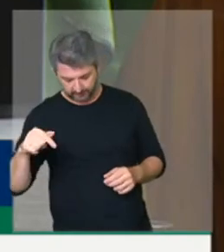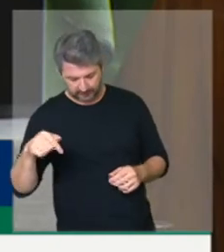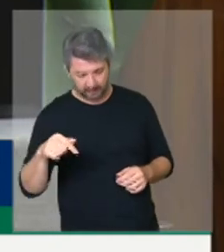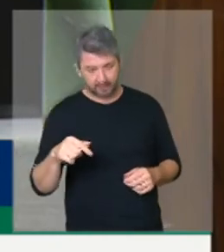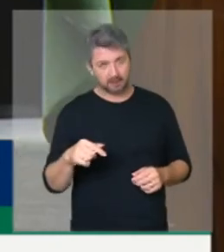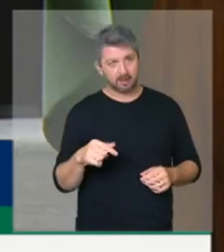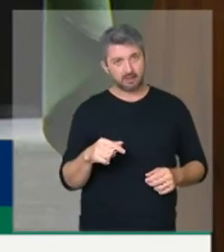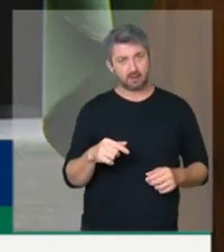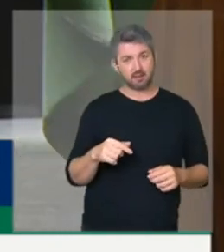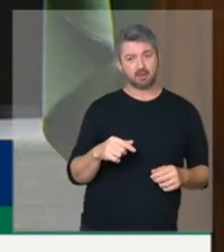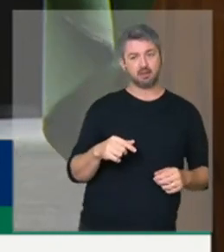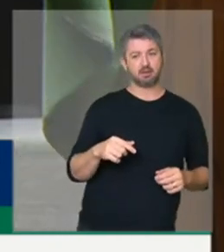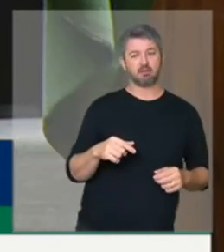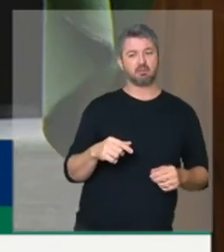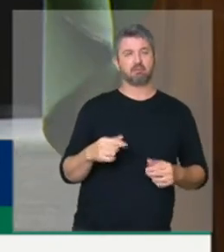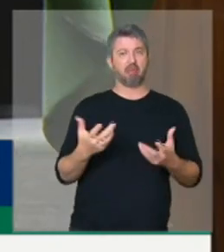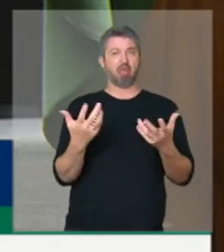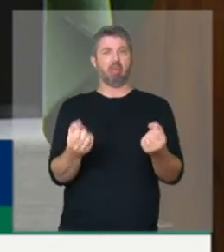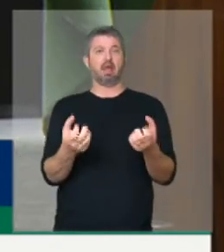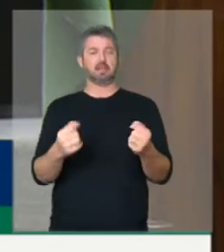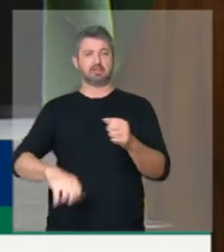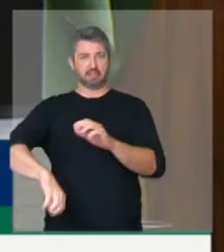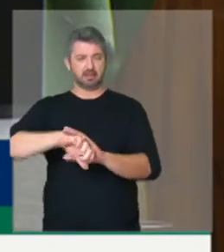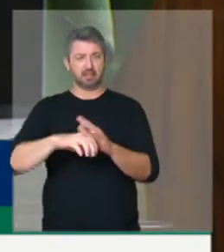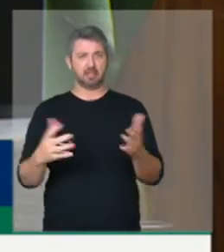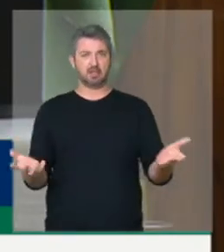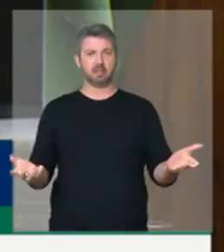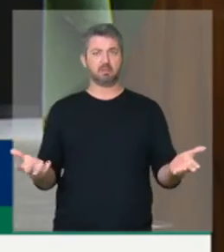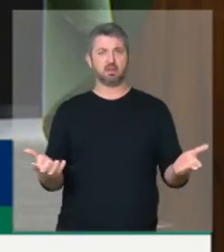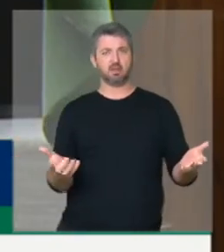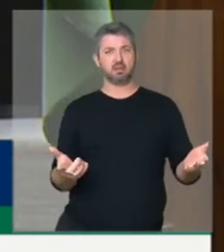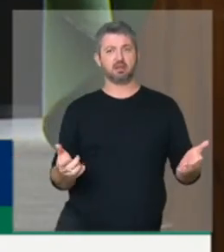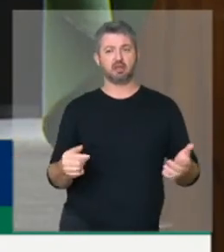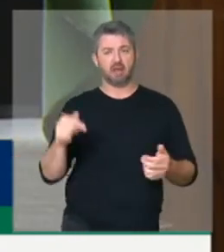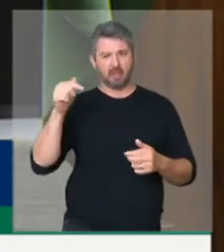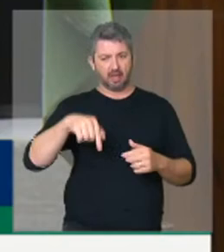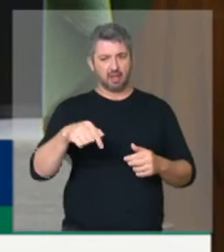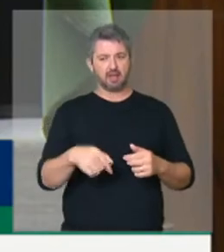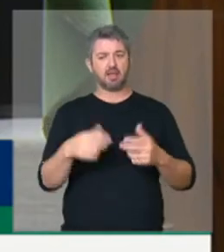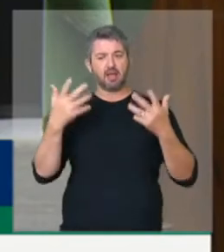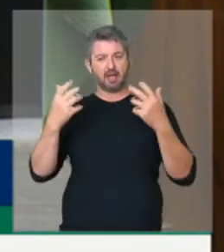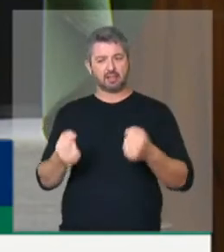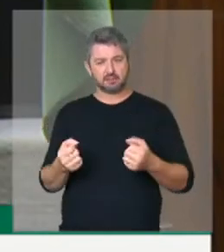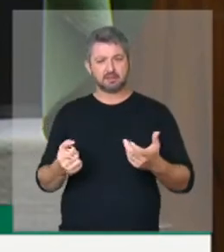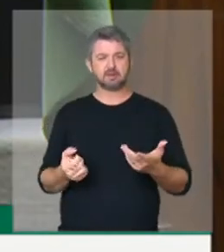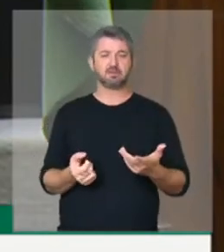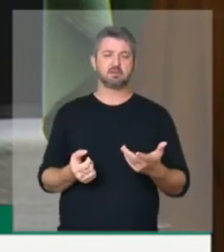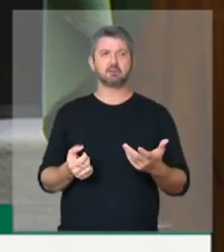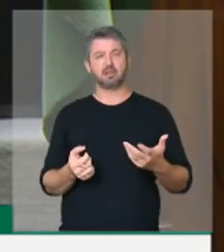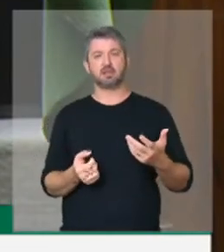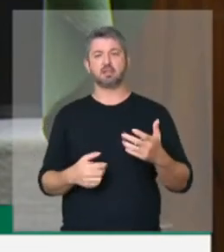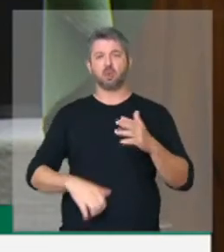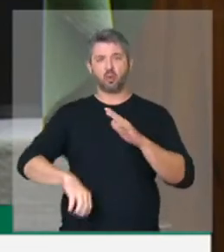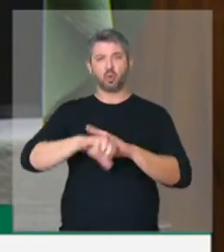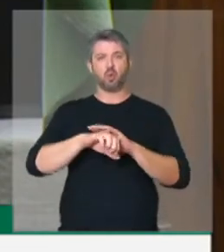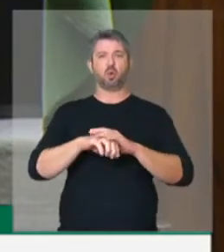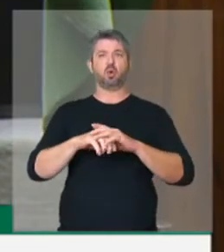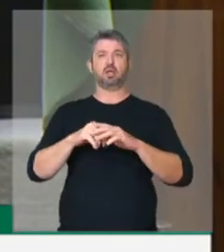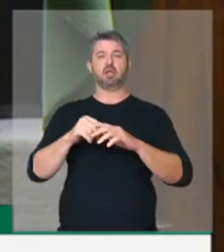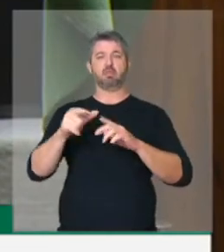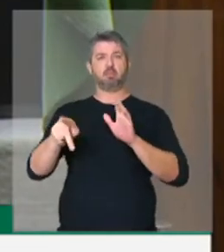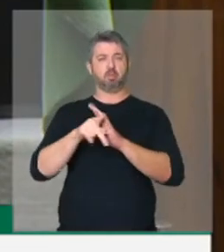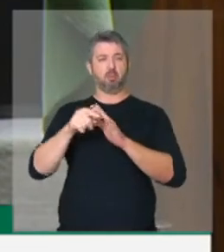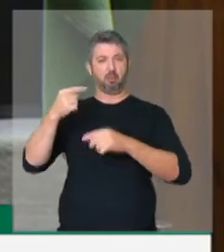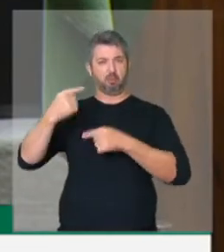compactuando com crime organizado, compactuando com o crime do colarinho branco. Nós